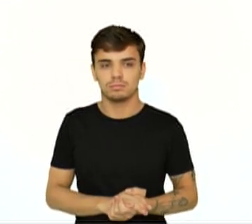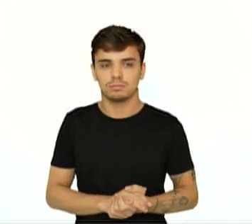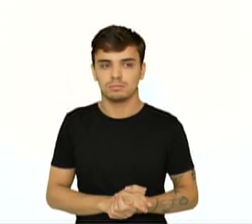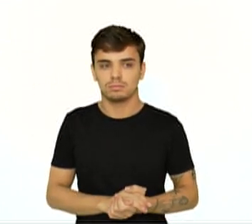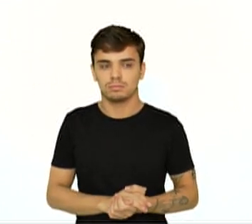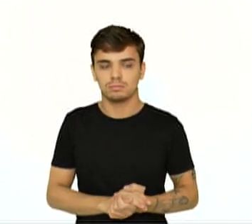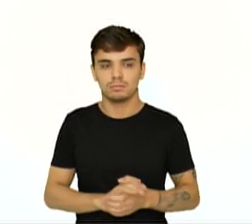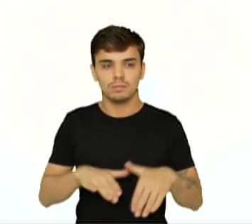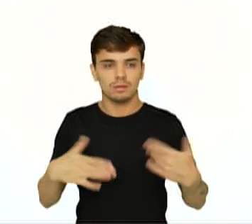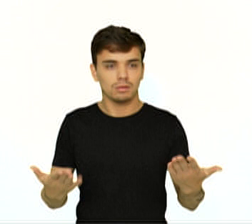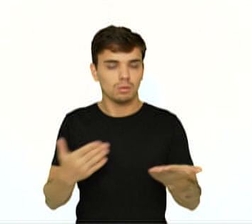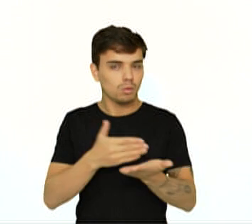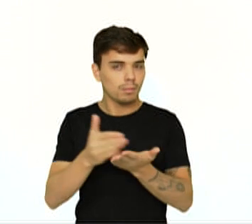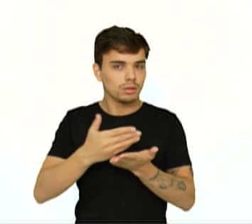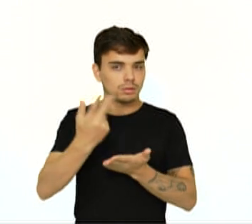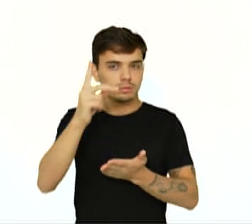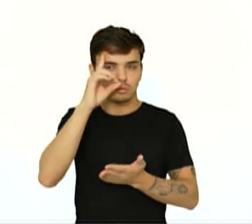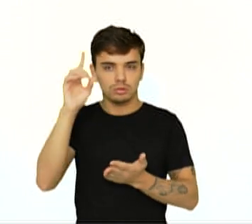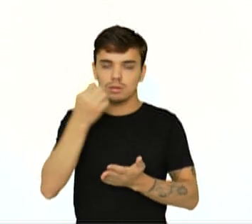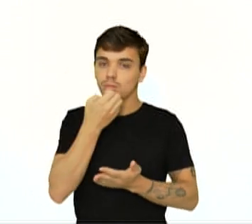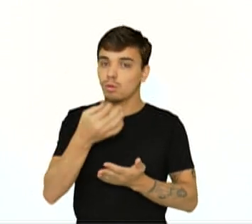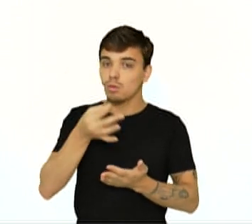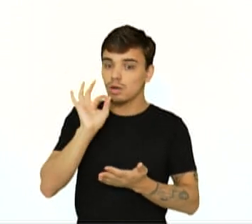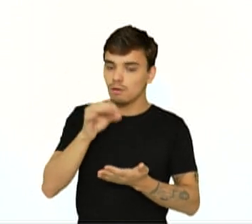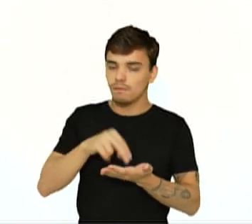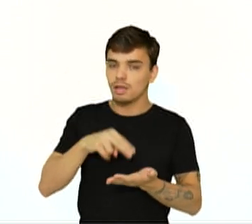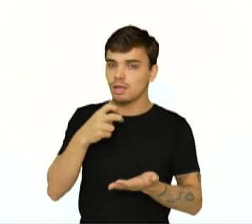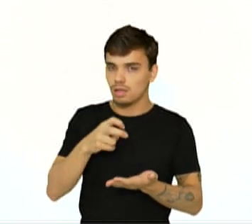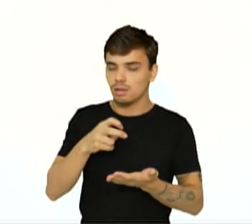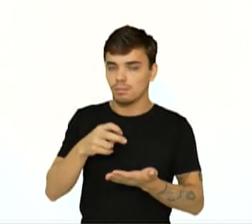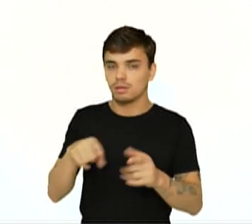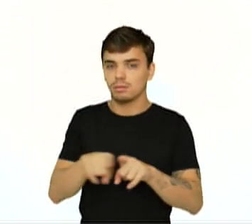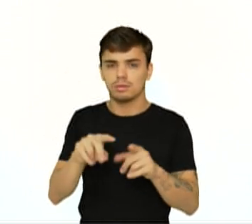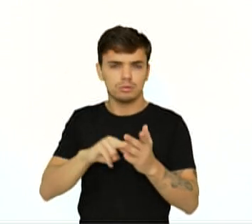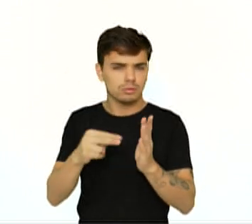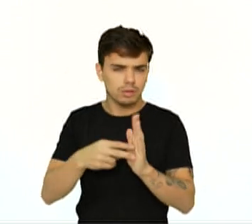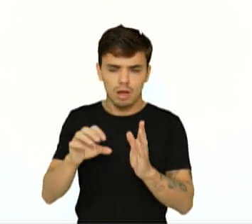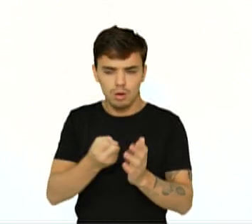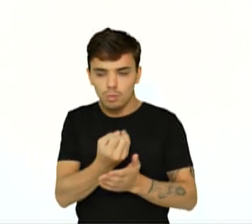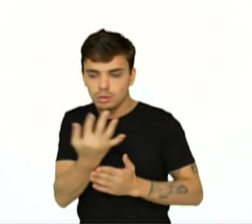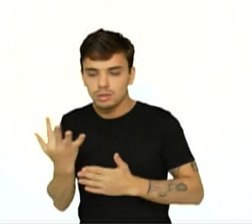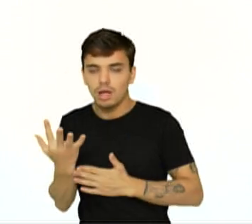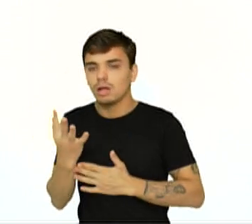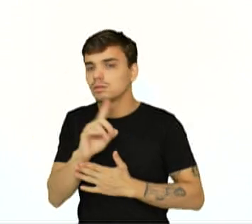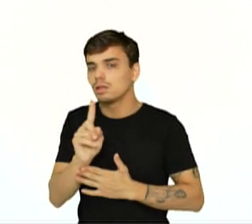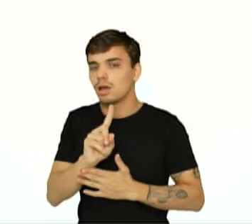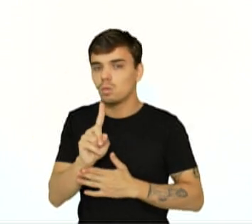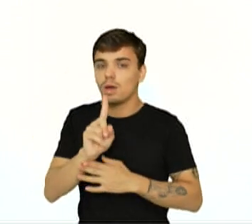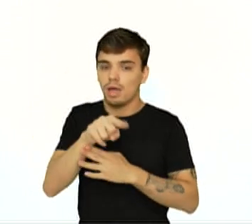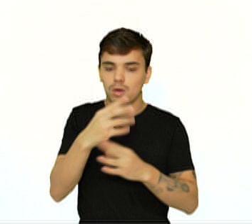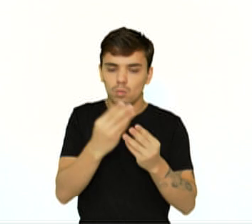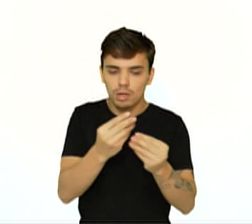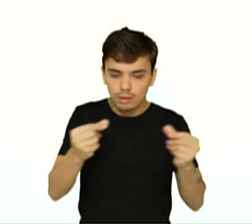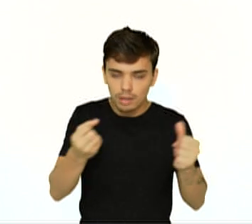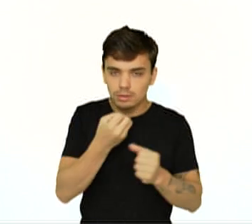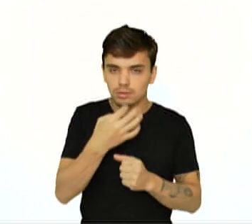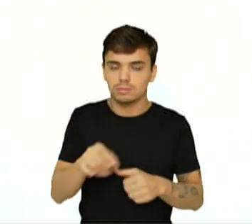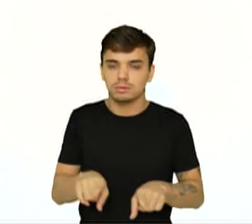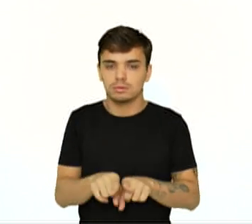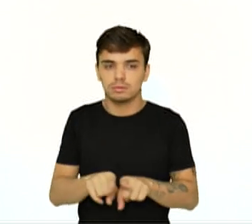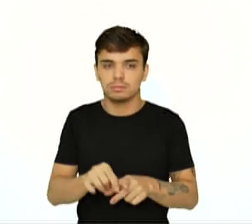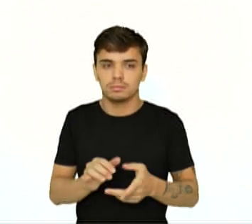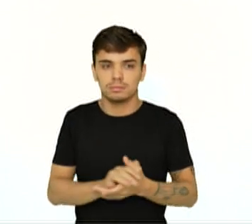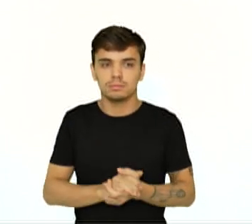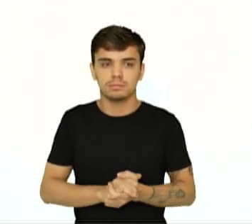trabalho. Então comece seu dia com um bom café da manhã, né? Não só em sentido de quantidade, né? Em qualidade também. Come